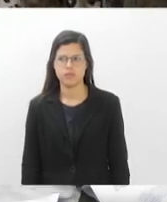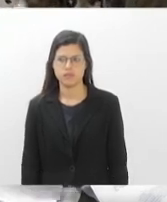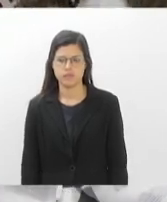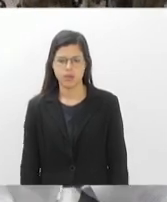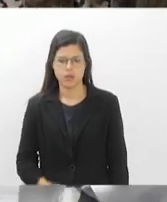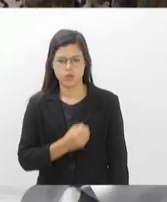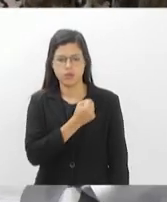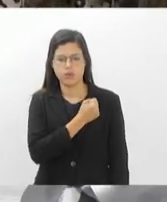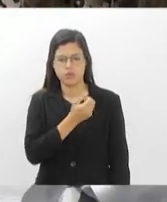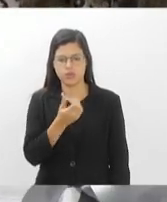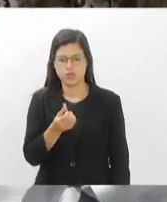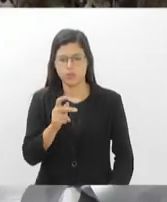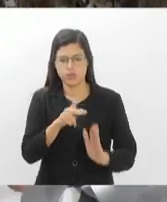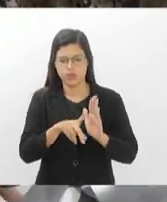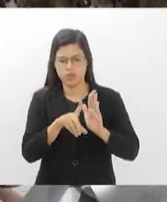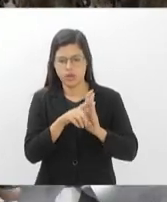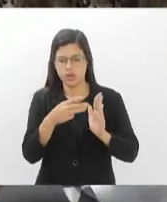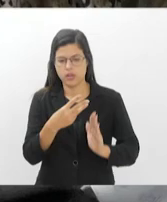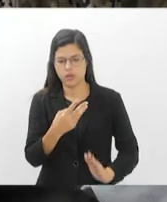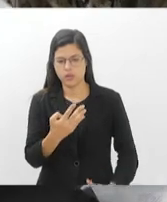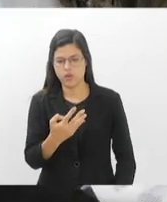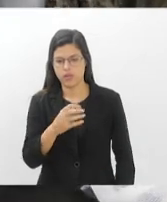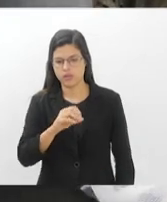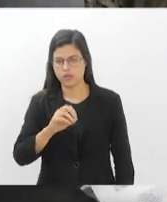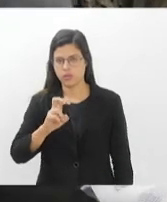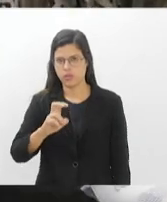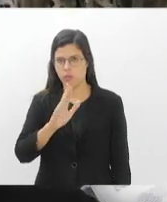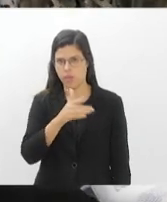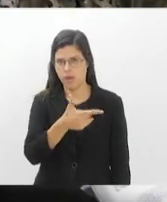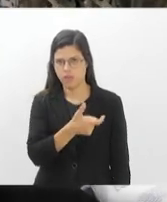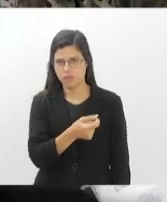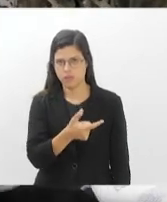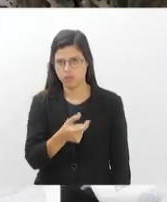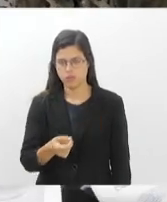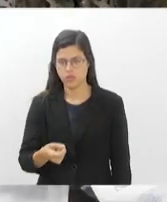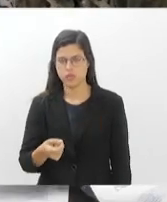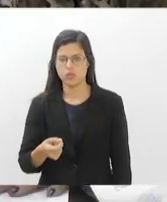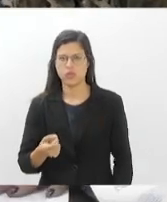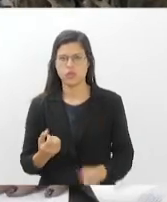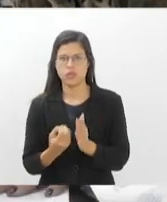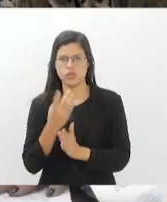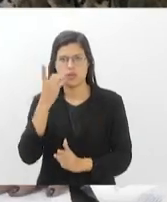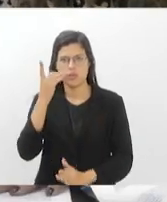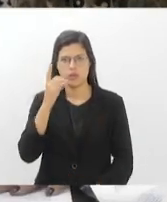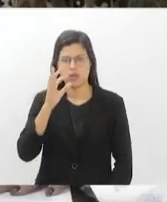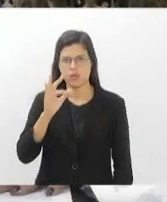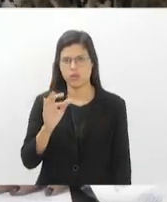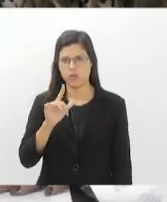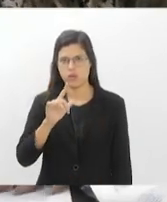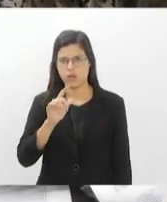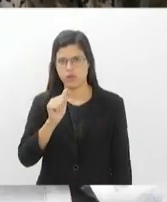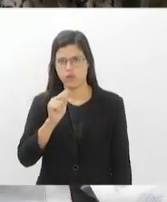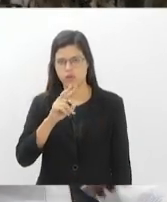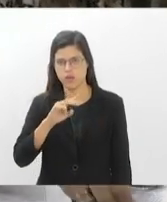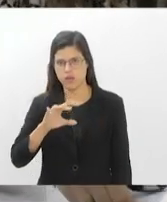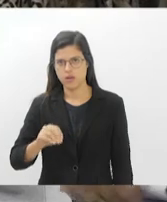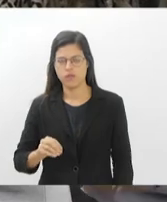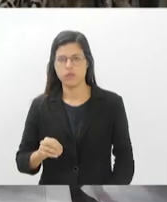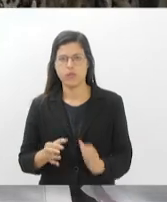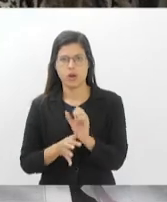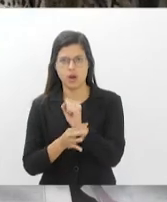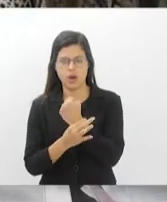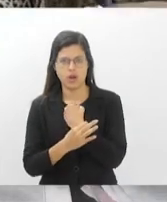Item 6 da pauta, projeto de lei número 3.405, de 2020, de autoria do deputado Flávio Serafini, que garante aos